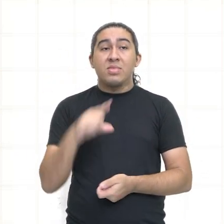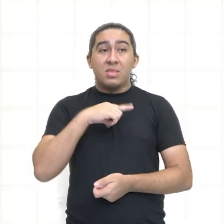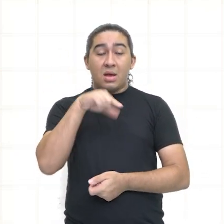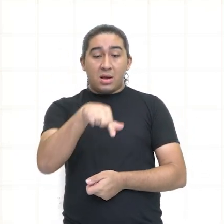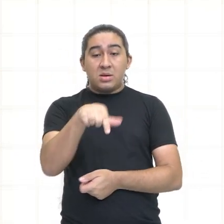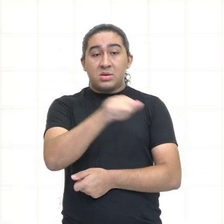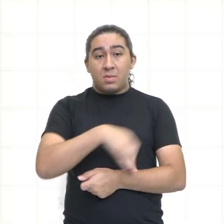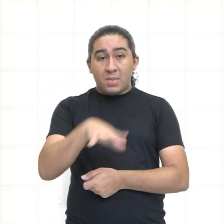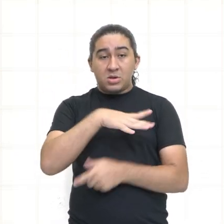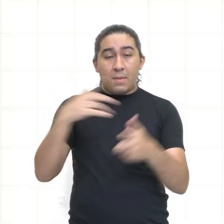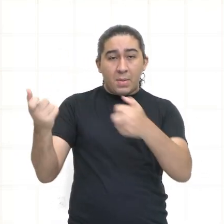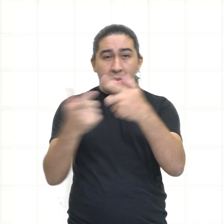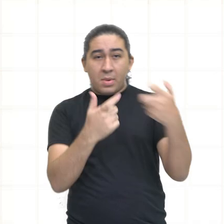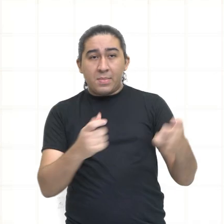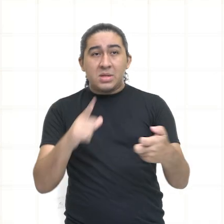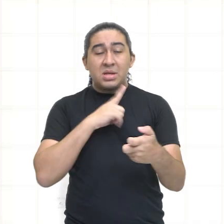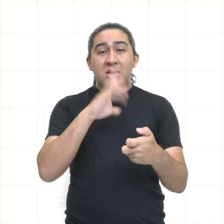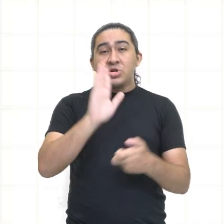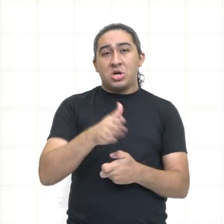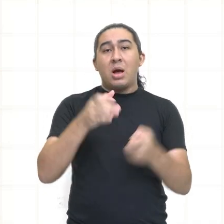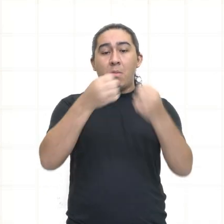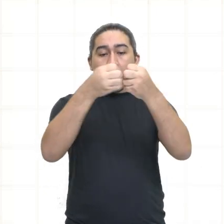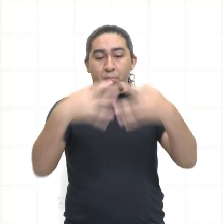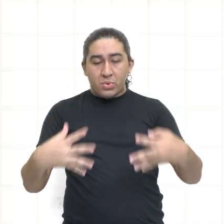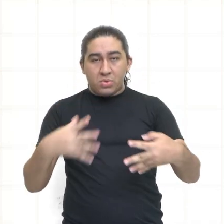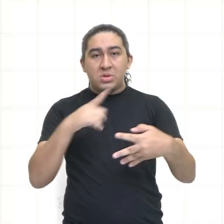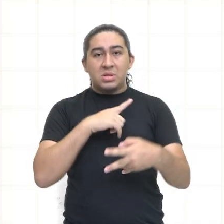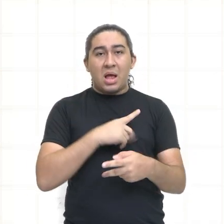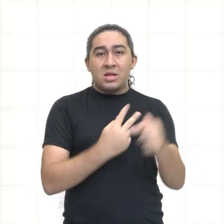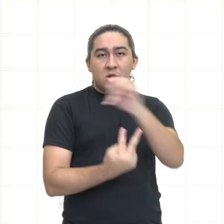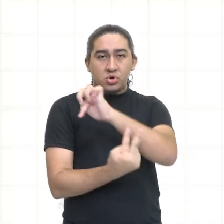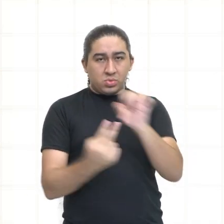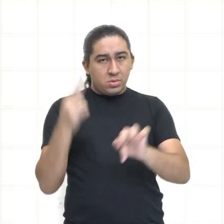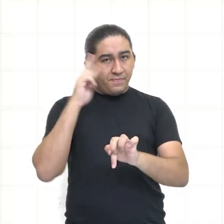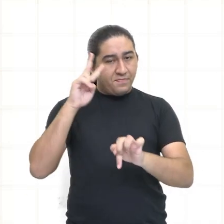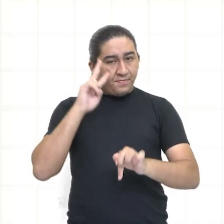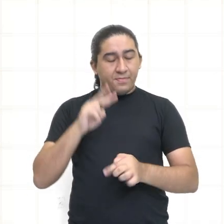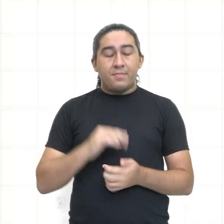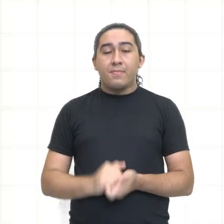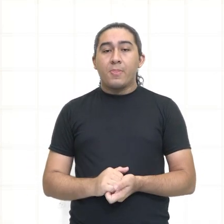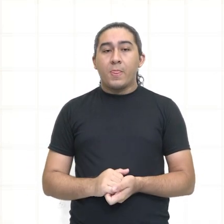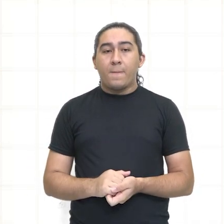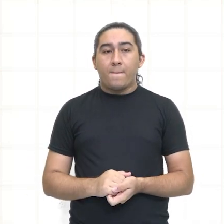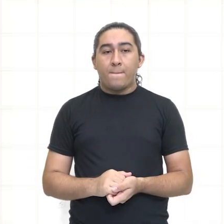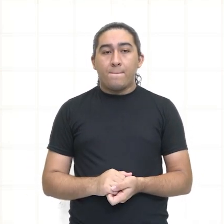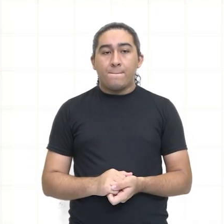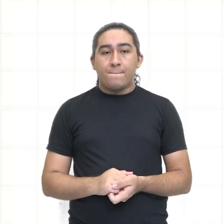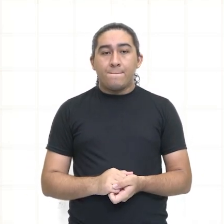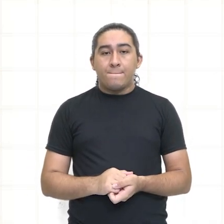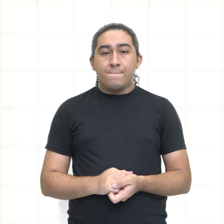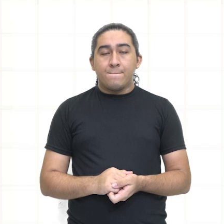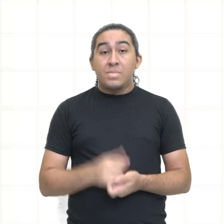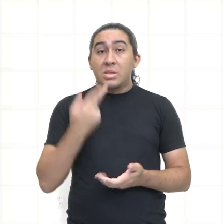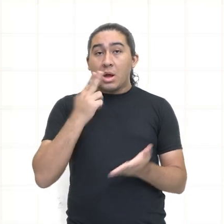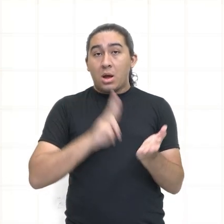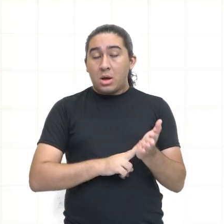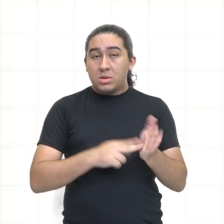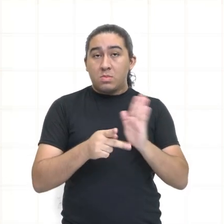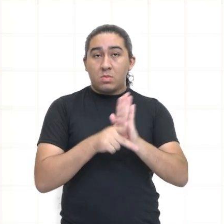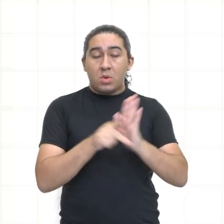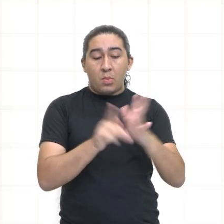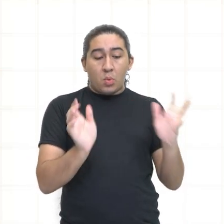com essas bombas atômicas, onde foram detonadas as bombas em Hiroshima e Nagasaki. Carta das